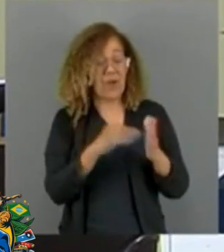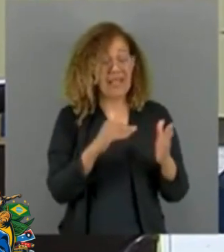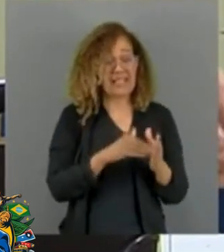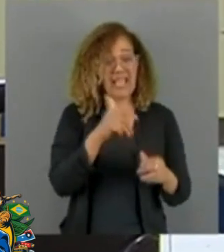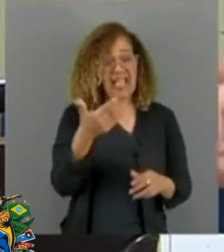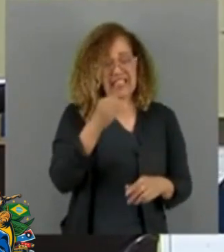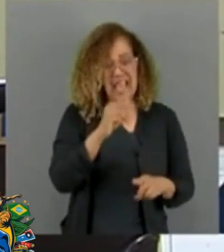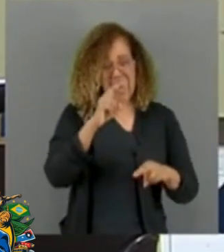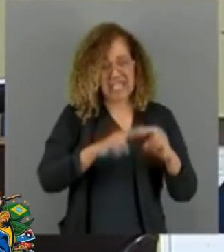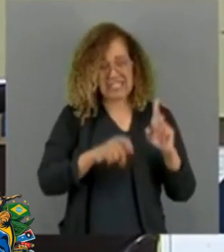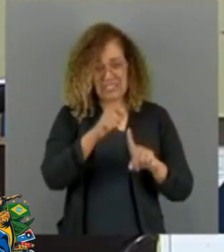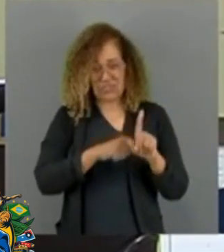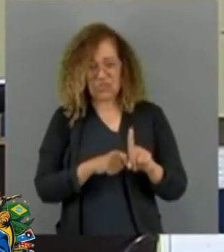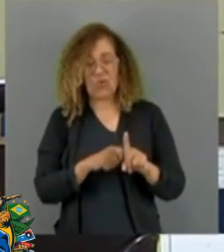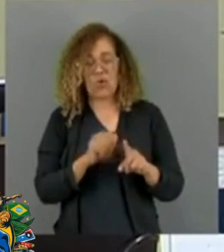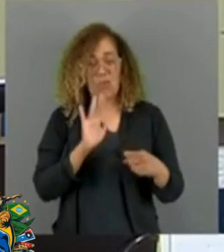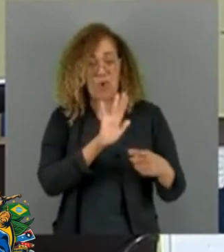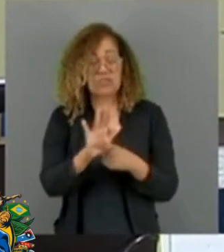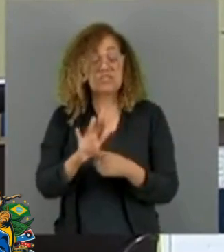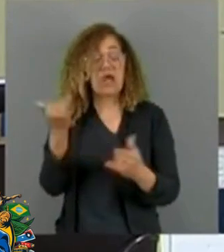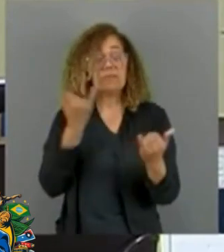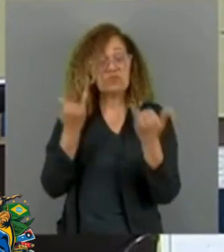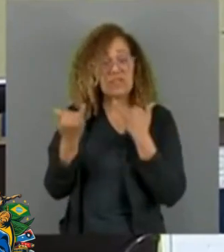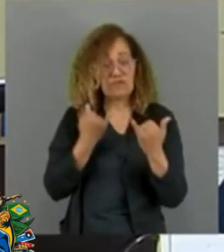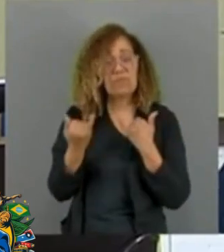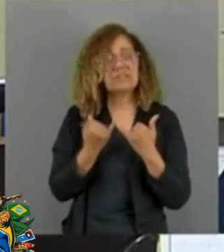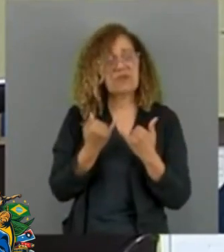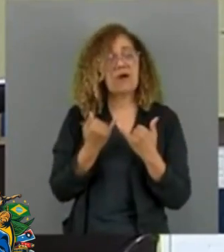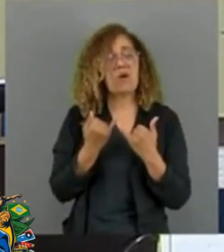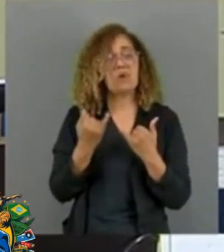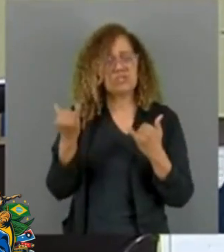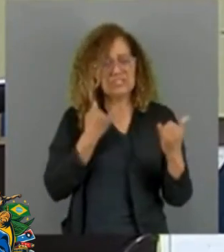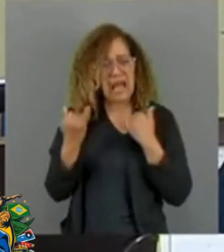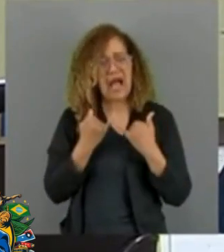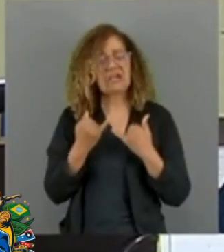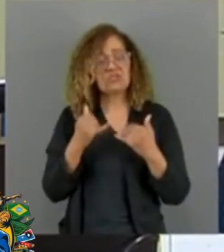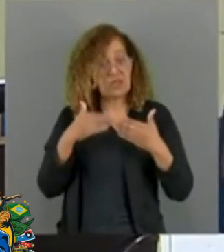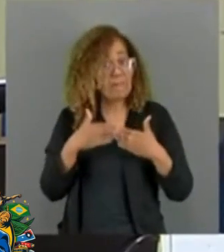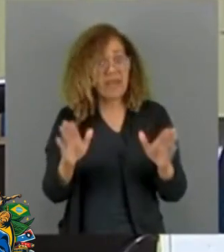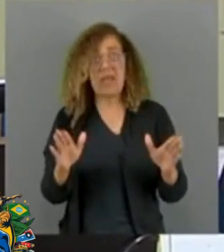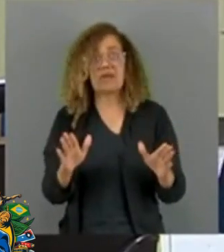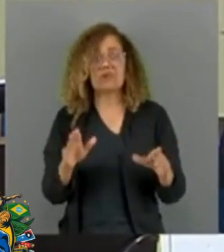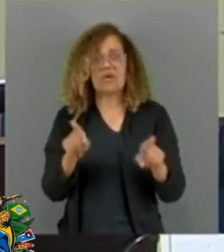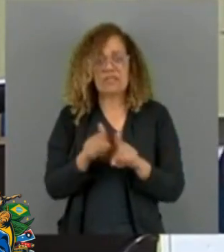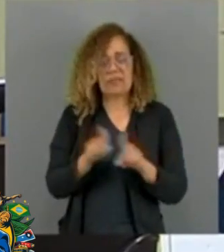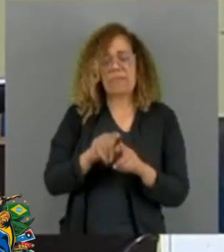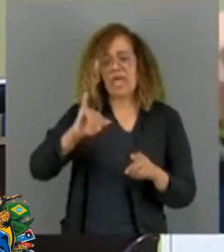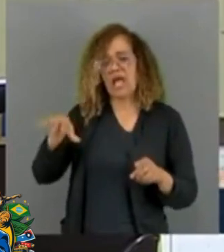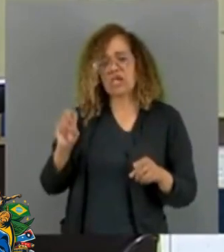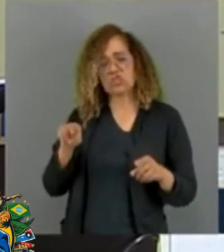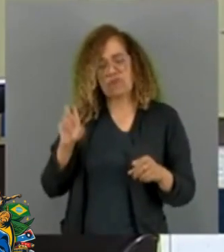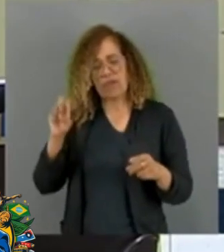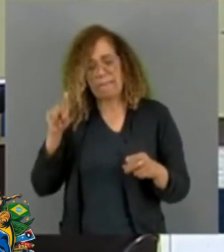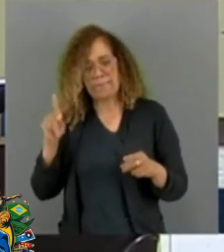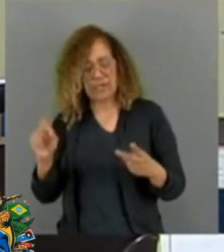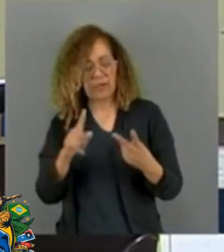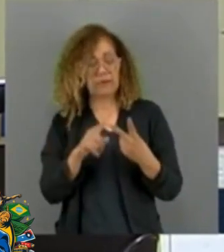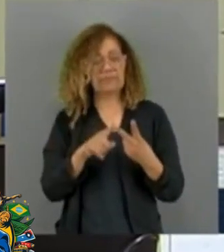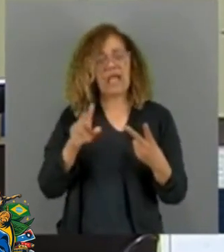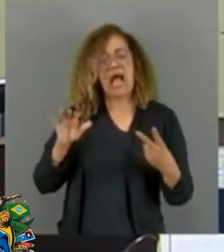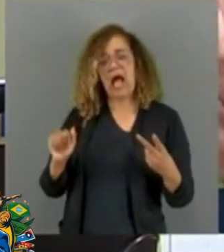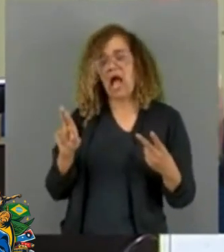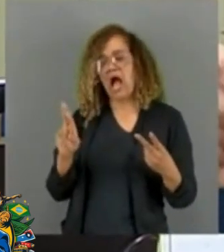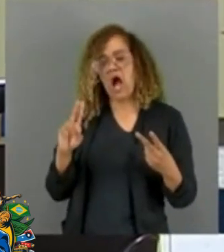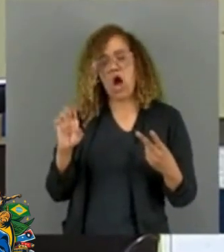junho, e nós mostramos esses dados, e esses dados estão abertos, é por isso que ali contém, inclusive, dados envolvendo a Jovem Pan, a CNN e a Auriverde.